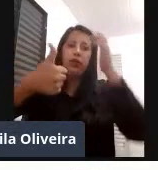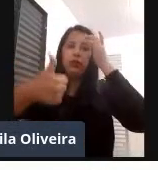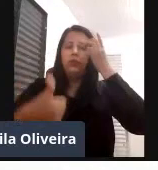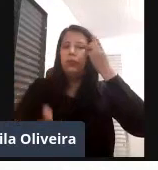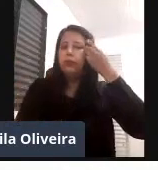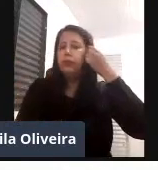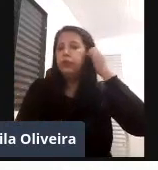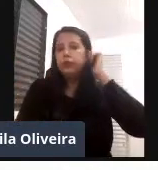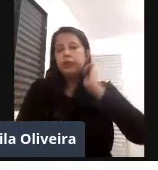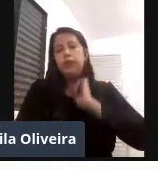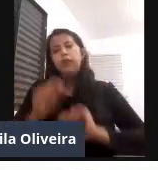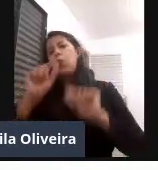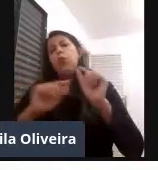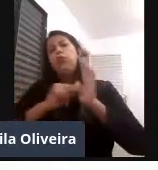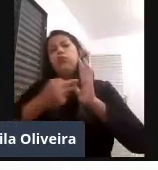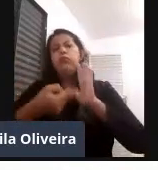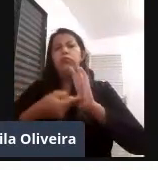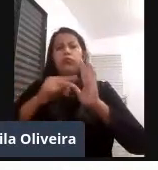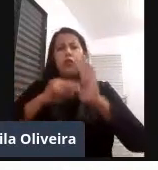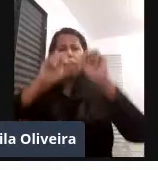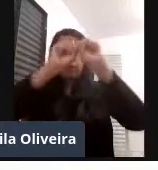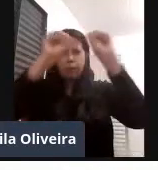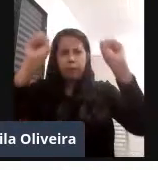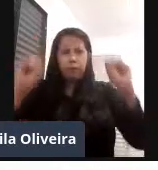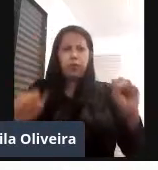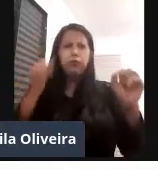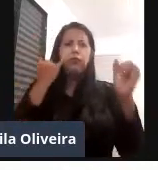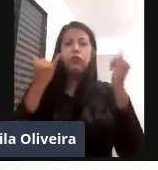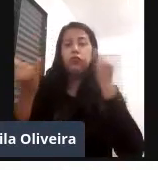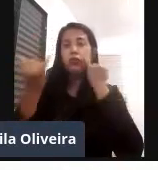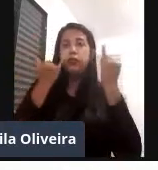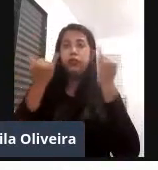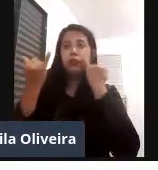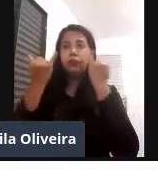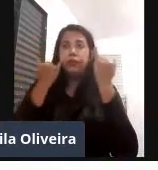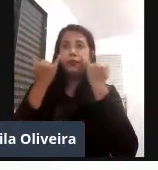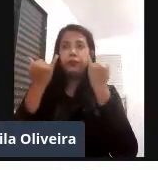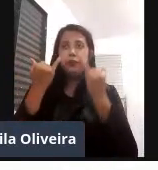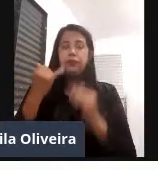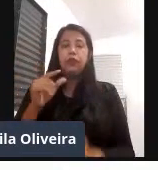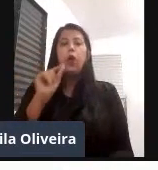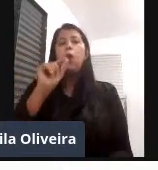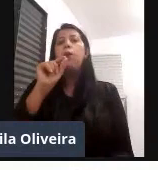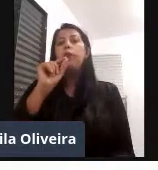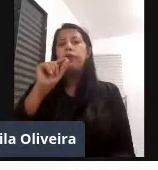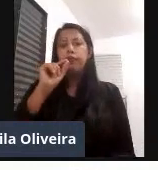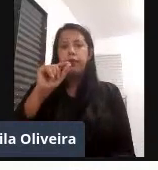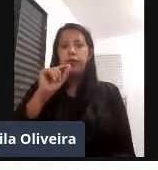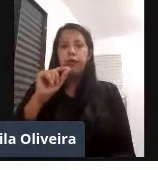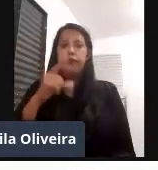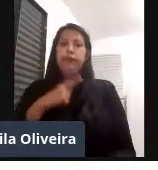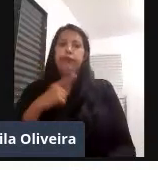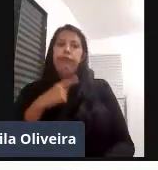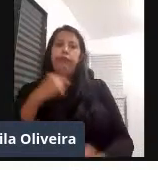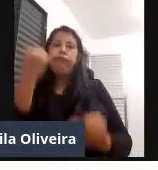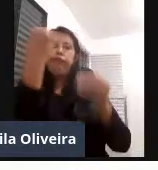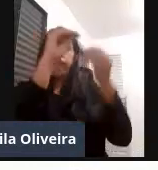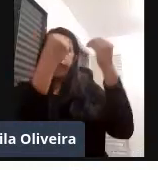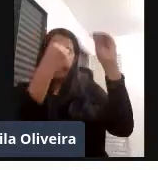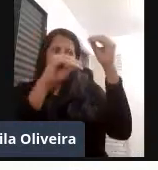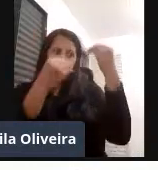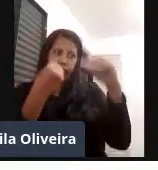são bases de dados? As bases de dados, elas são fontes de informação